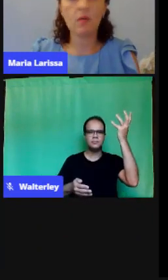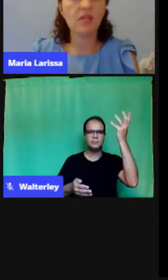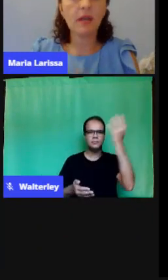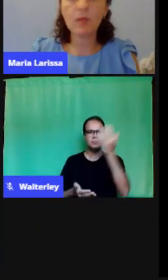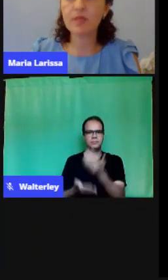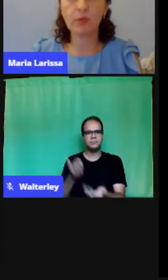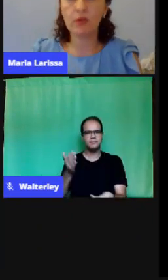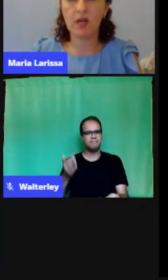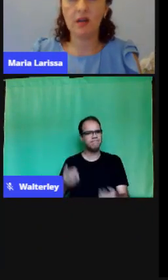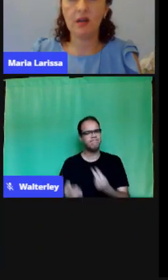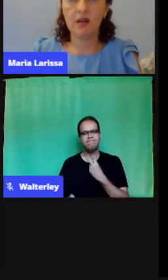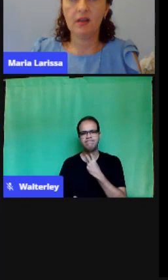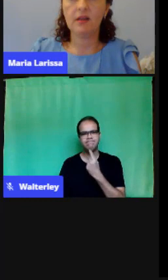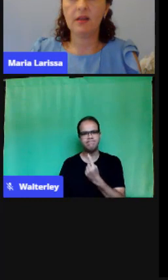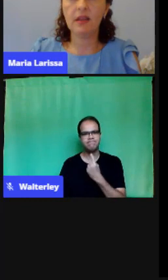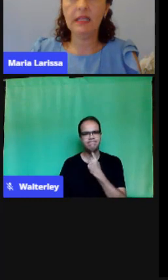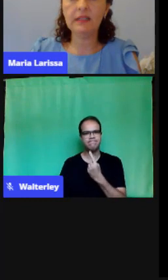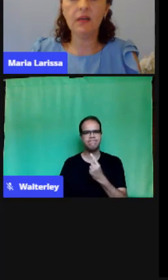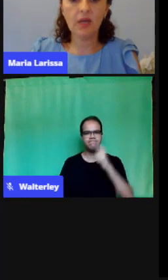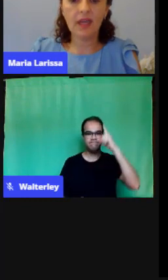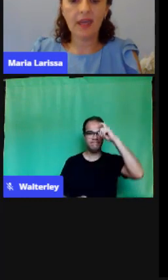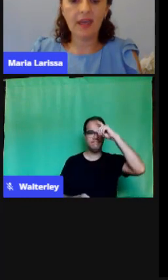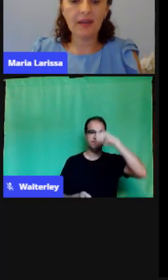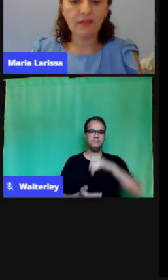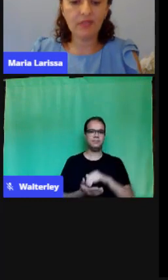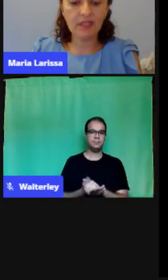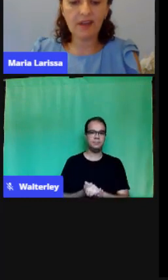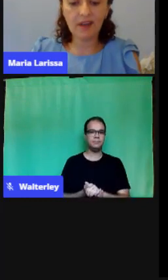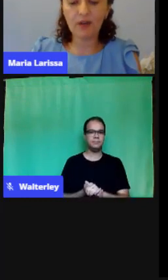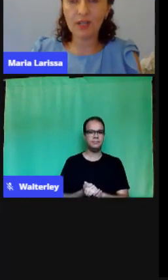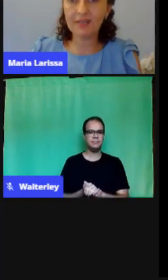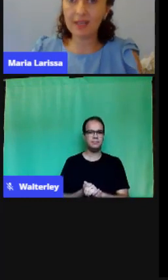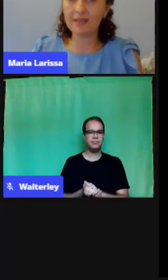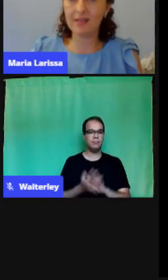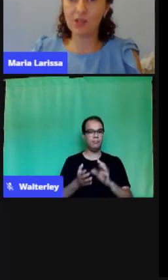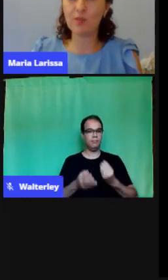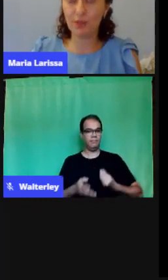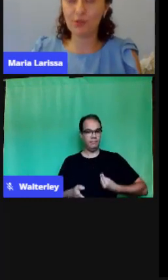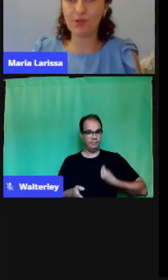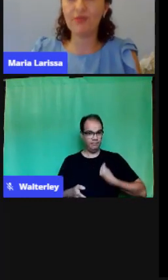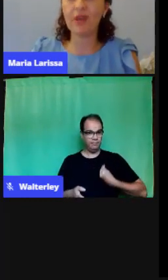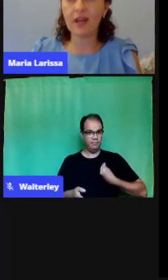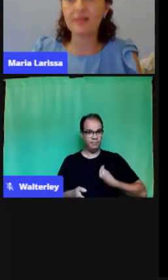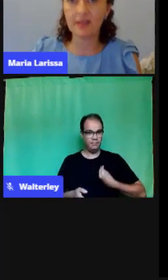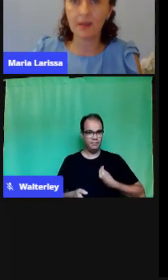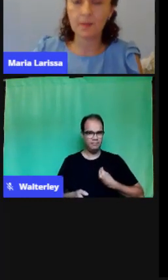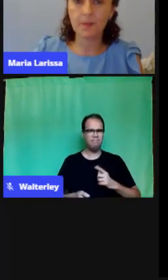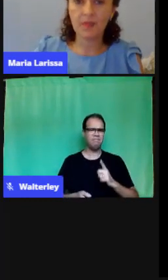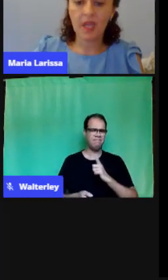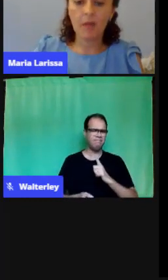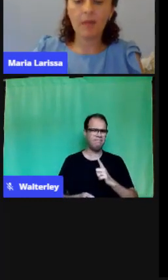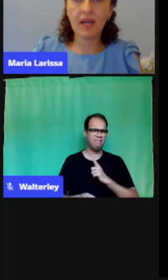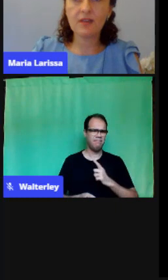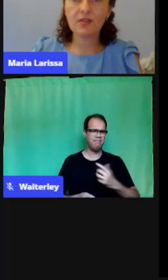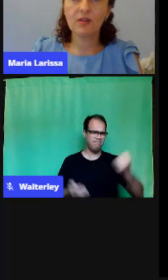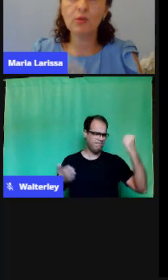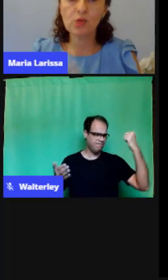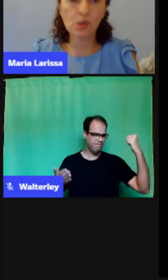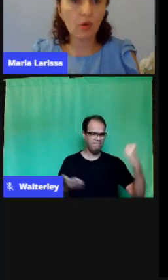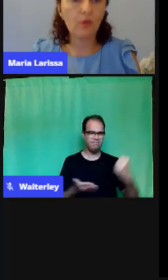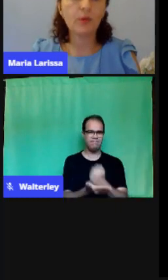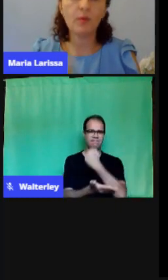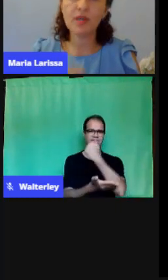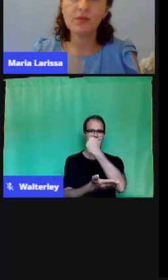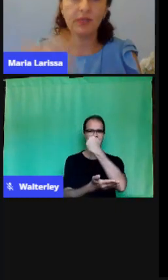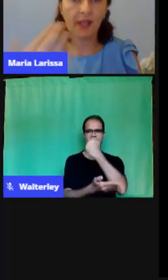questão, ele não consegue mais pontuar. Né? Então, na vida real, ele tem esse sentimento de fracassei. Mas,